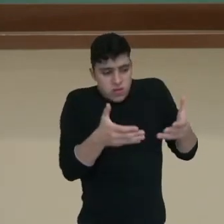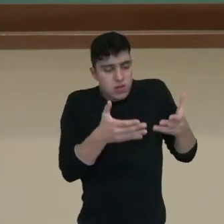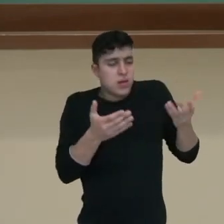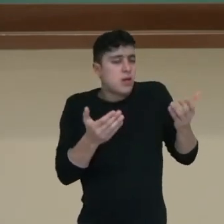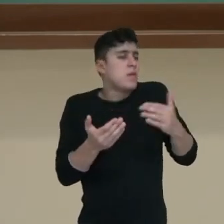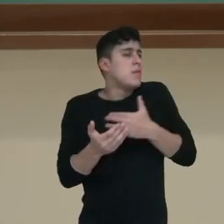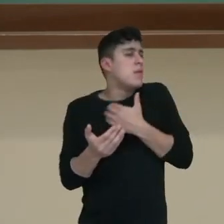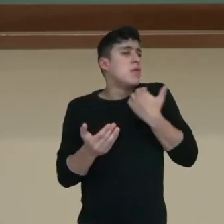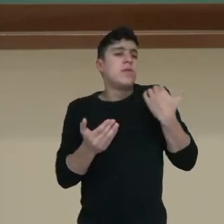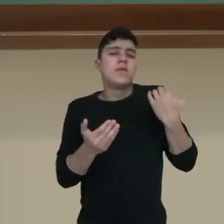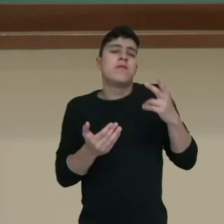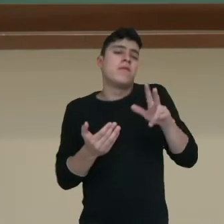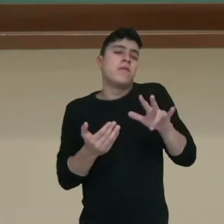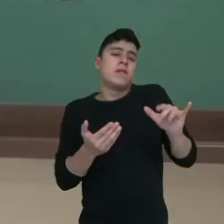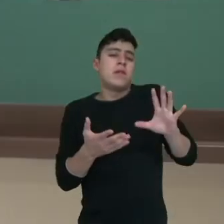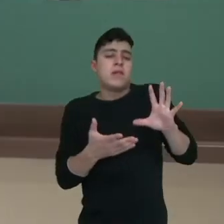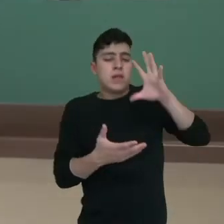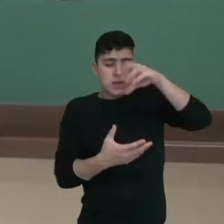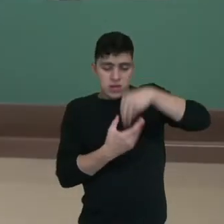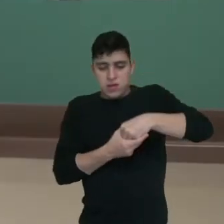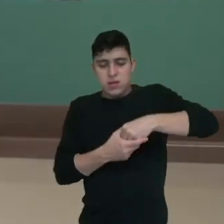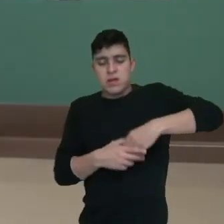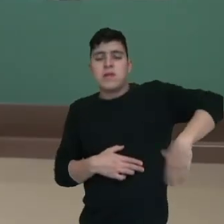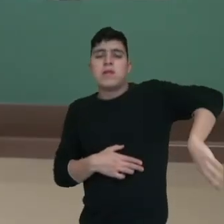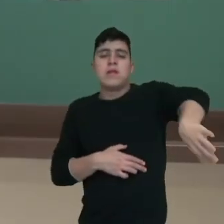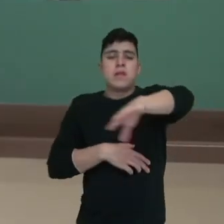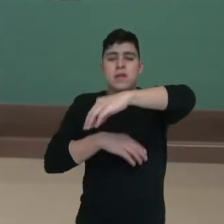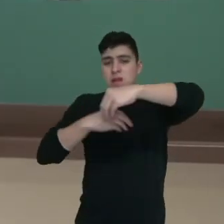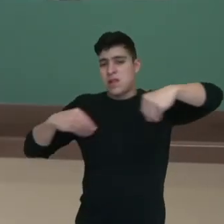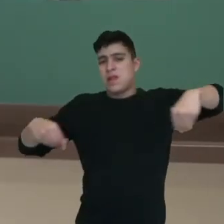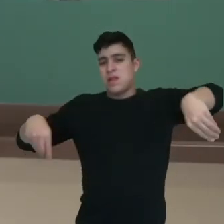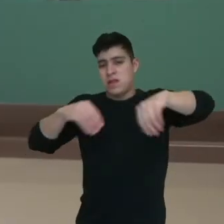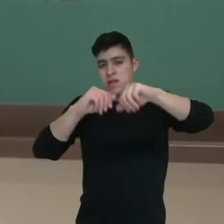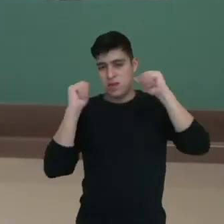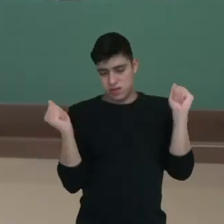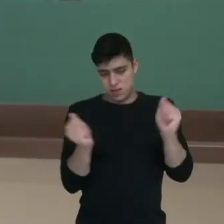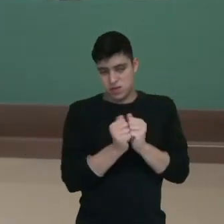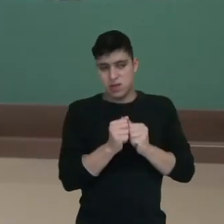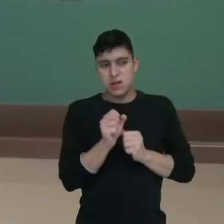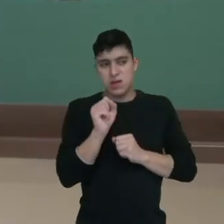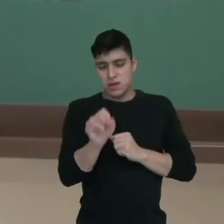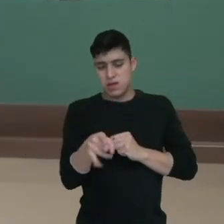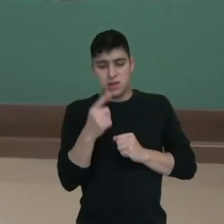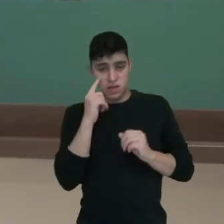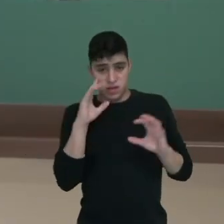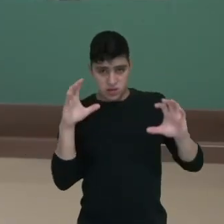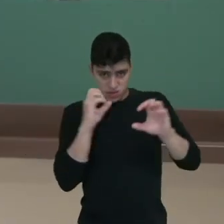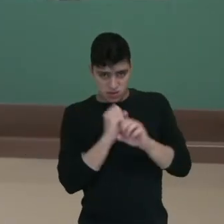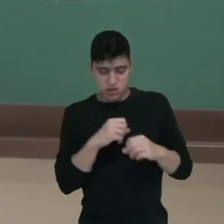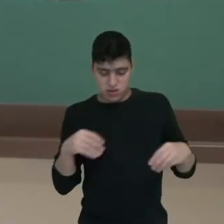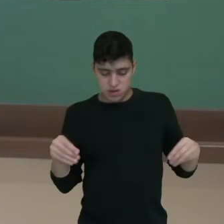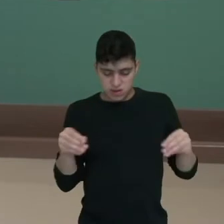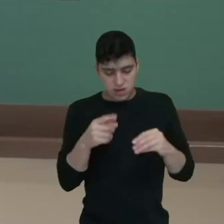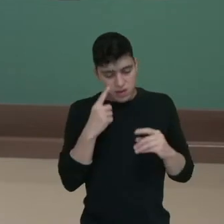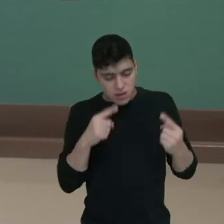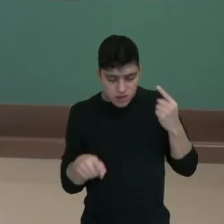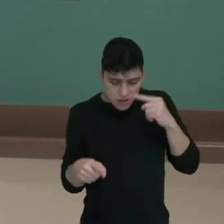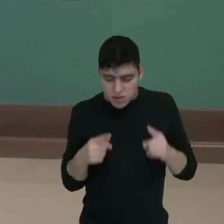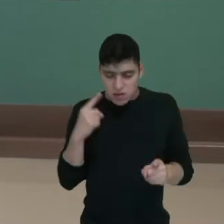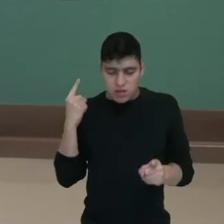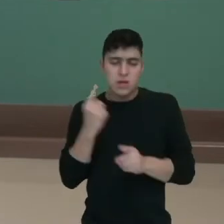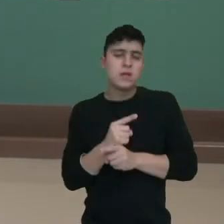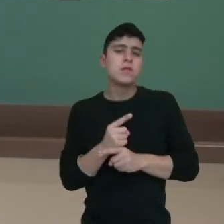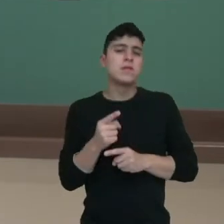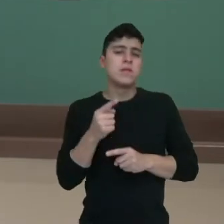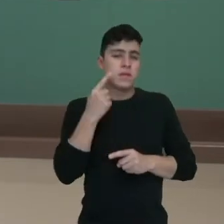ele morre, ele vai fazer parte, inclusive na areia, ele faz parte da areia, né? Se você pega uma determinada quantidade de areia, é possível que você